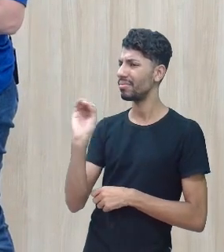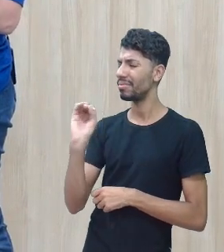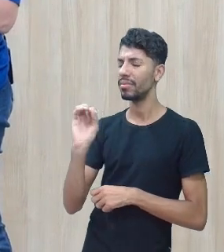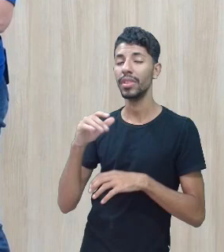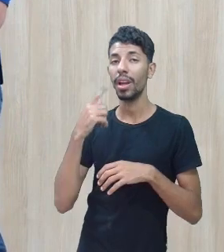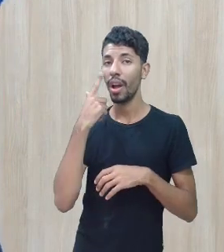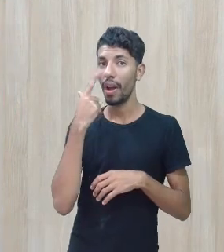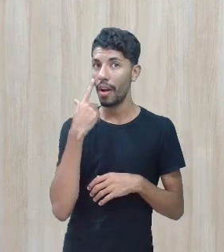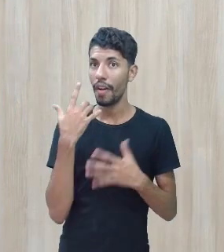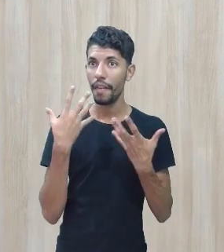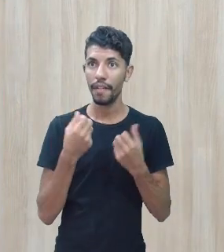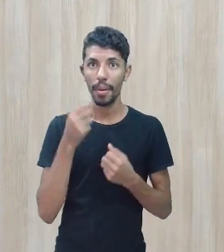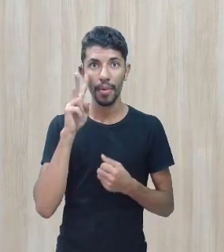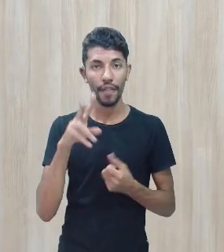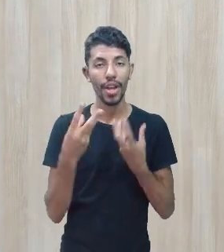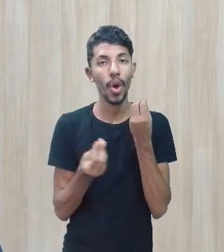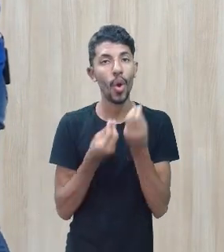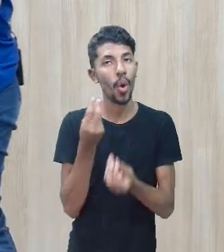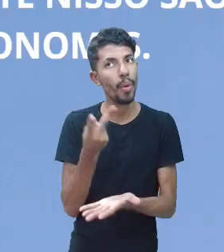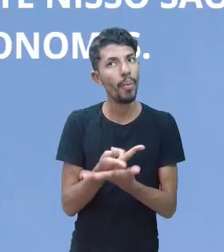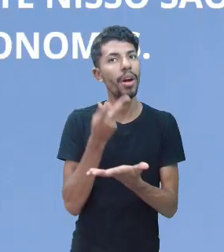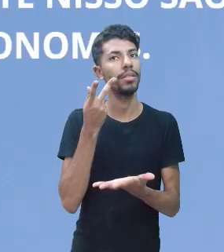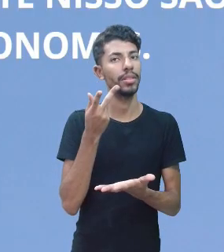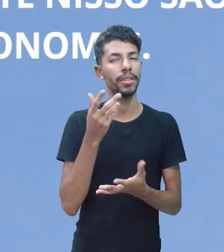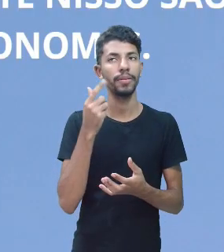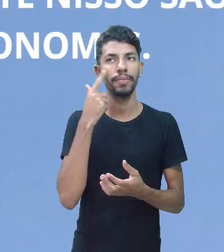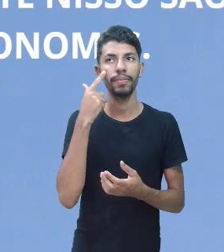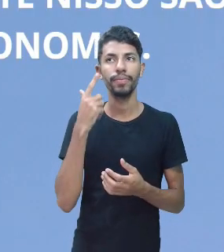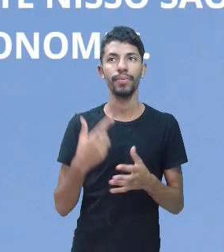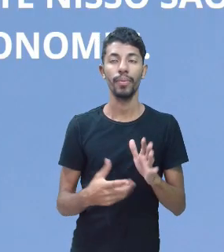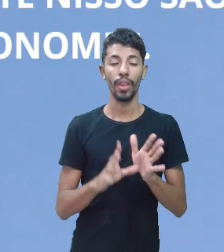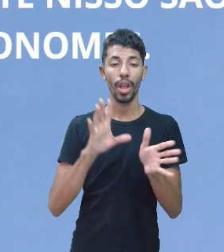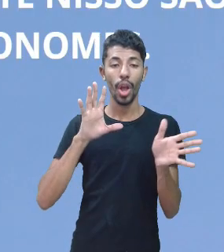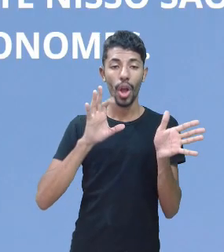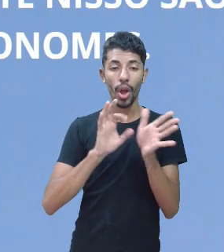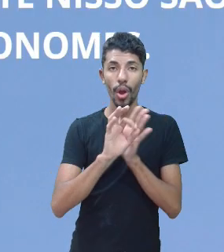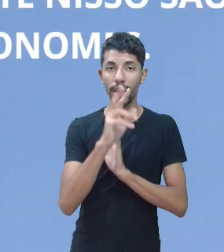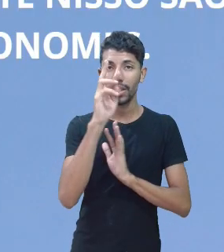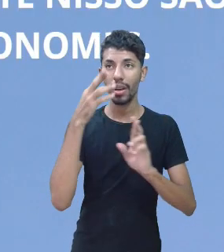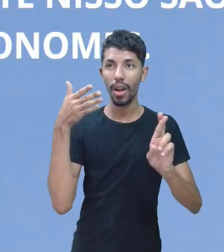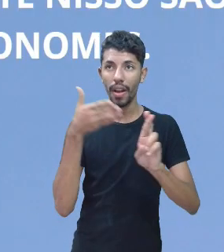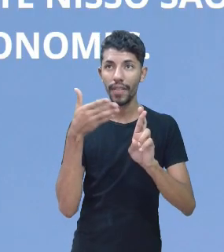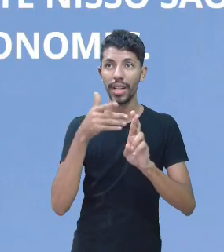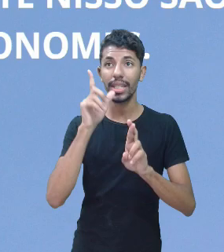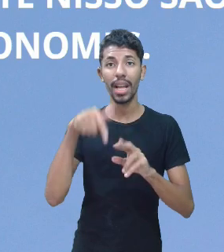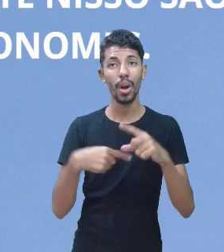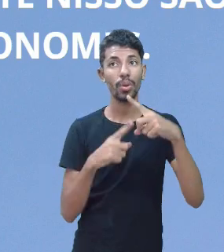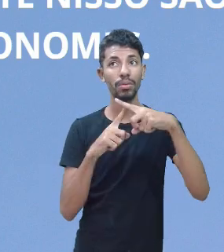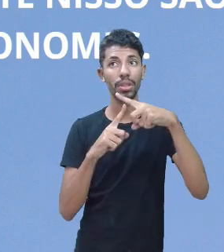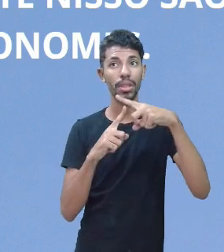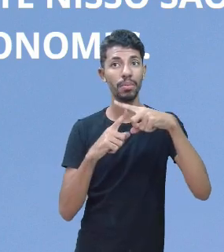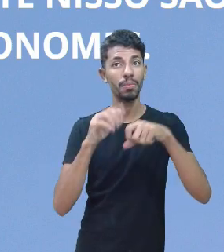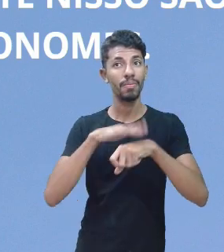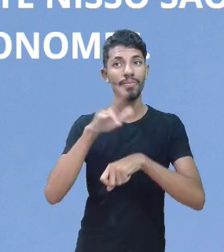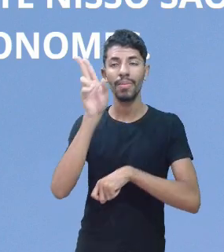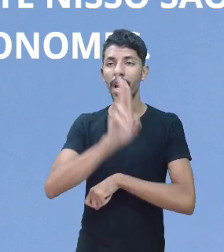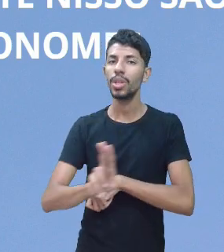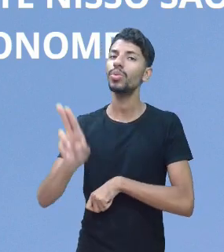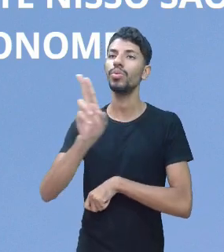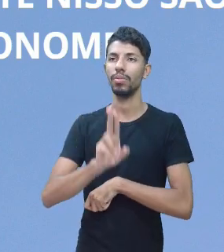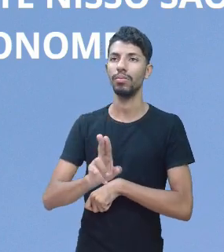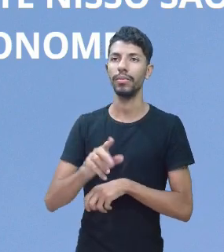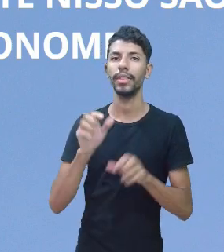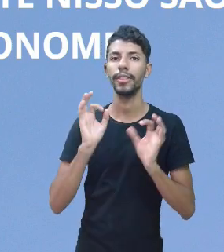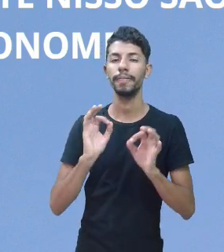é que isso ocorre. A coesão referencial é o tipo mais usado. E as palavras